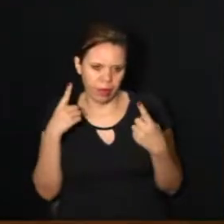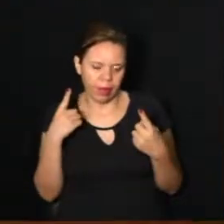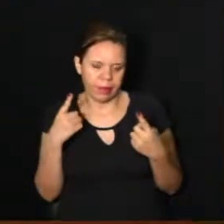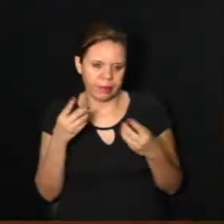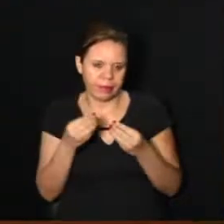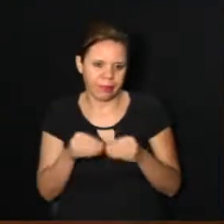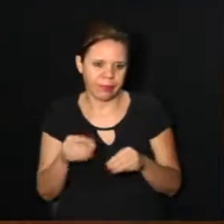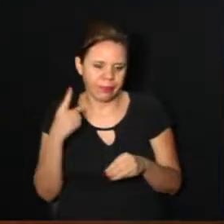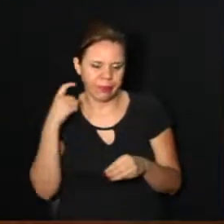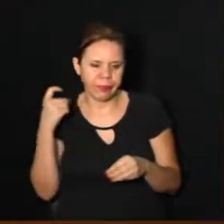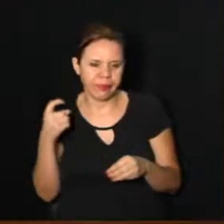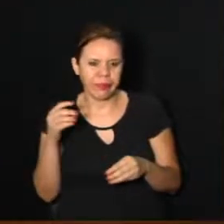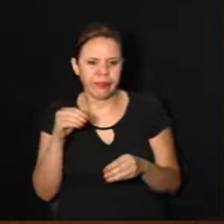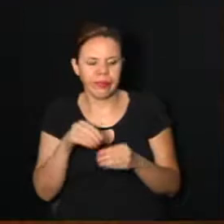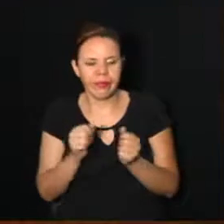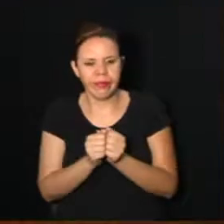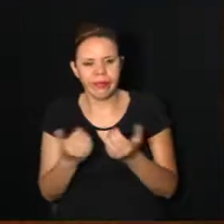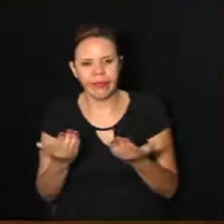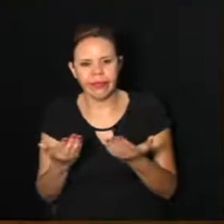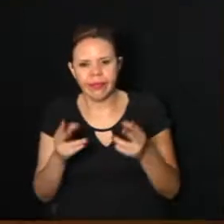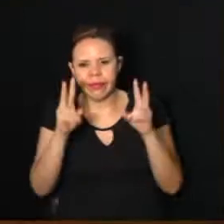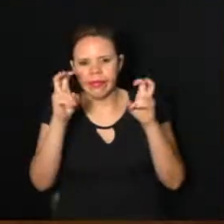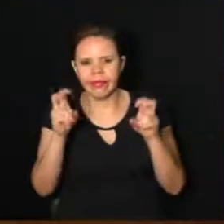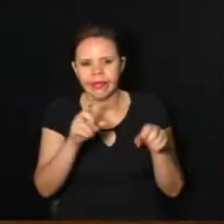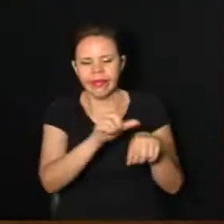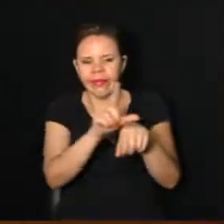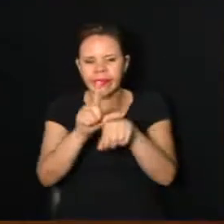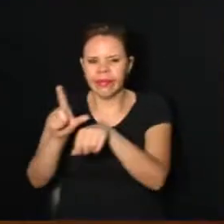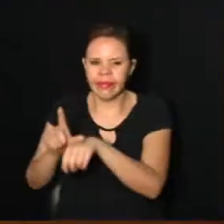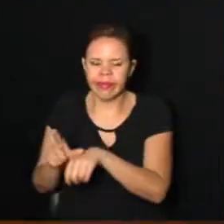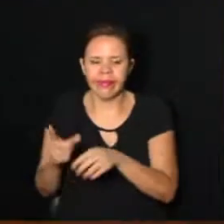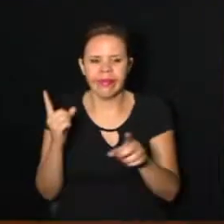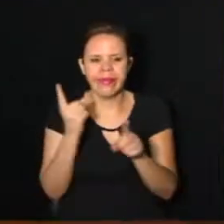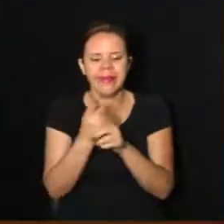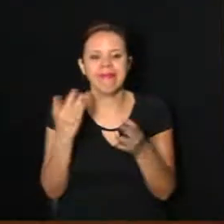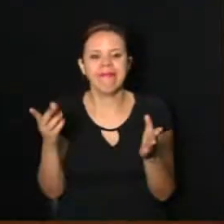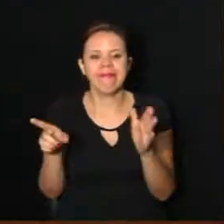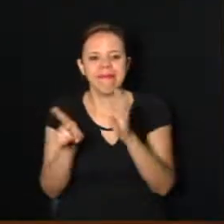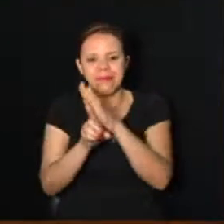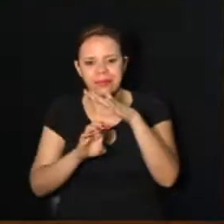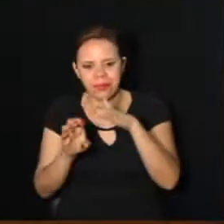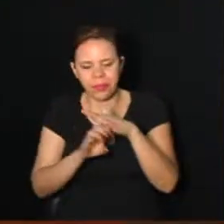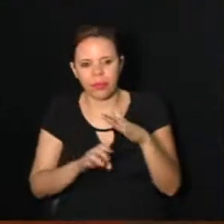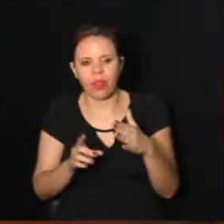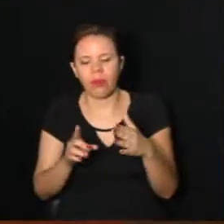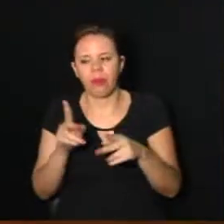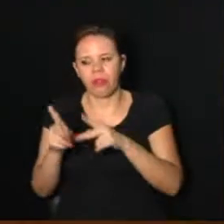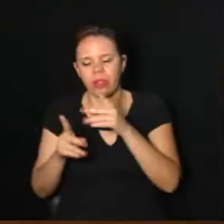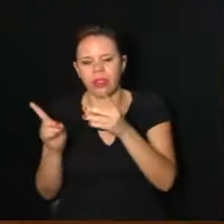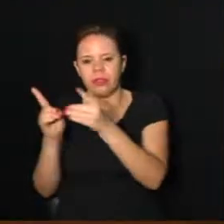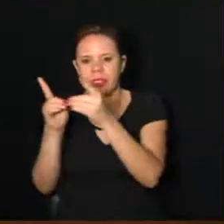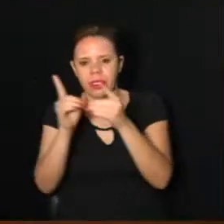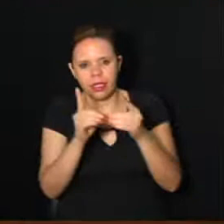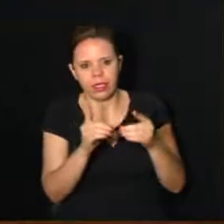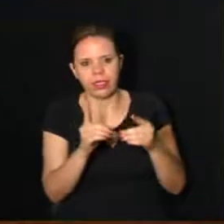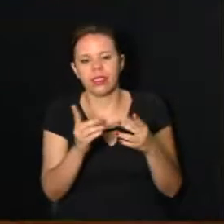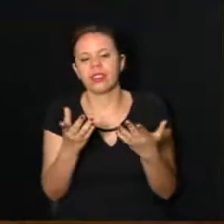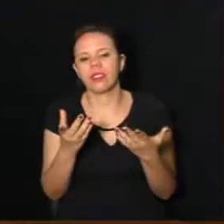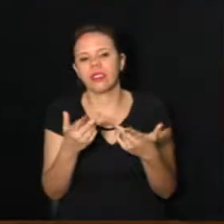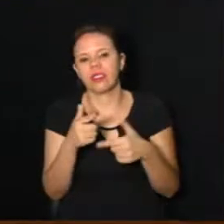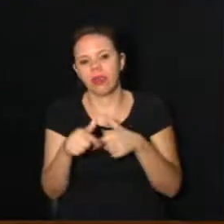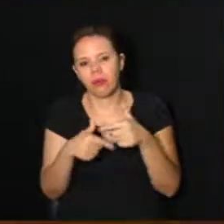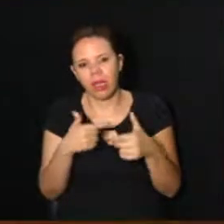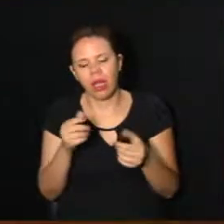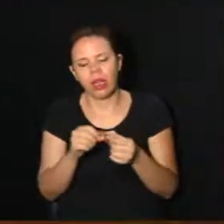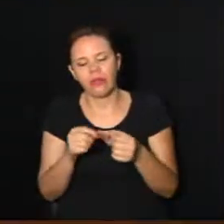encontra dentro da Junta Comercial os empresários, que é serviço, prestadores de serviços. Então, hoje a gente faz uma